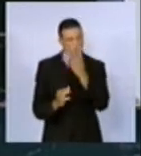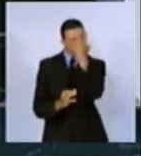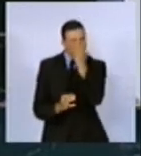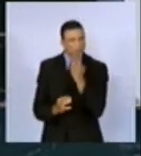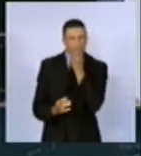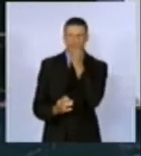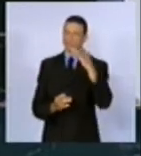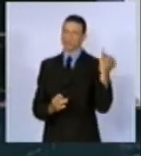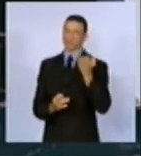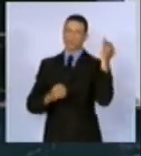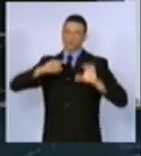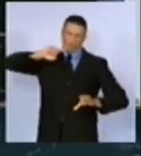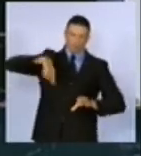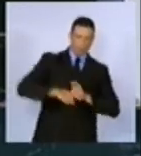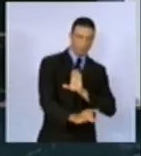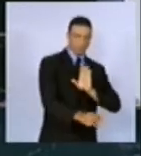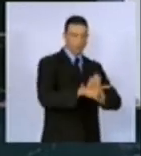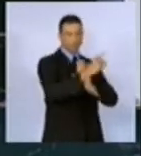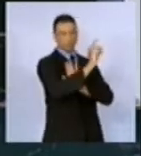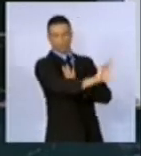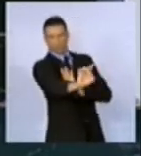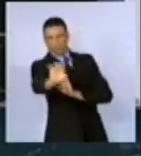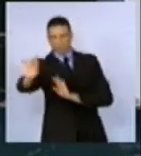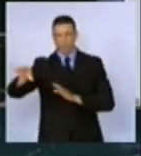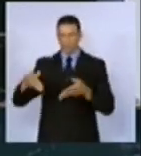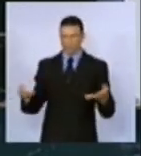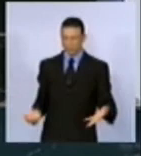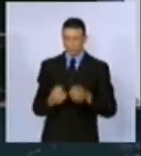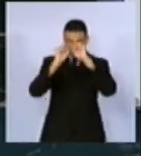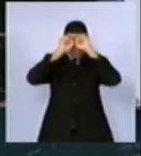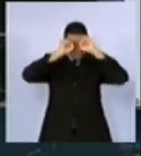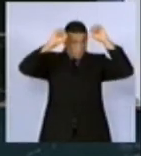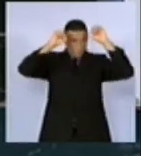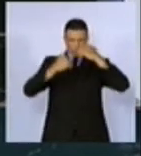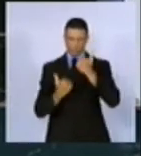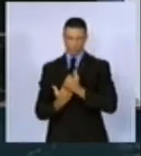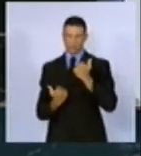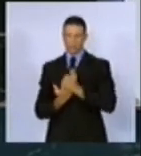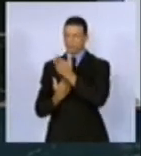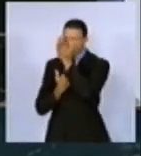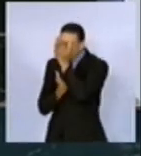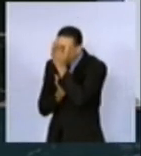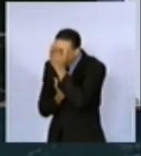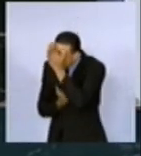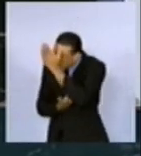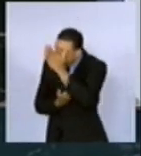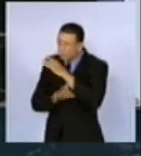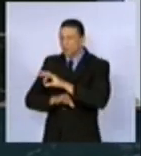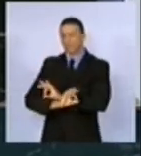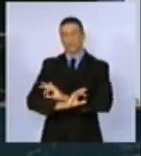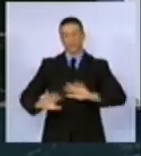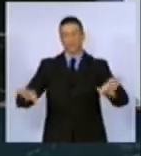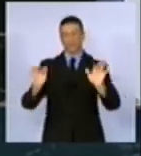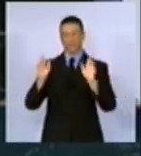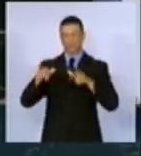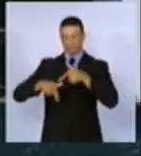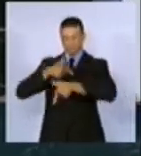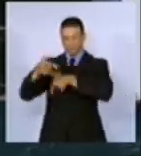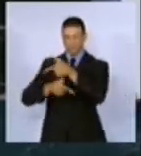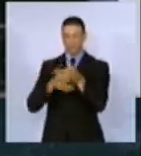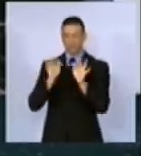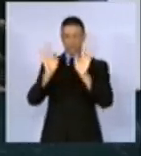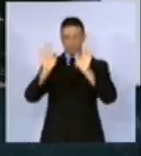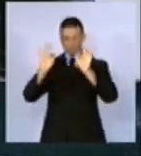séria e tão profunda de todos os seus e nome da coxa agradeço profundamente e de o ferro Stop